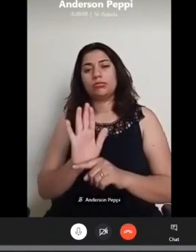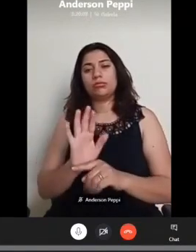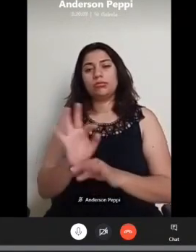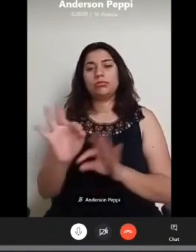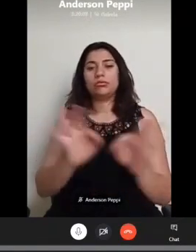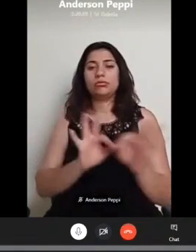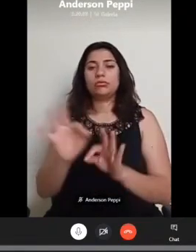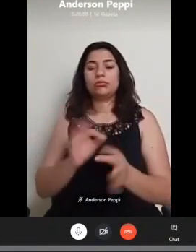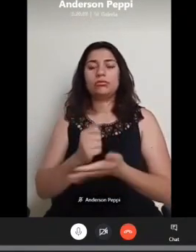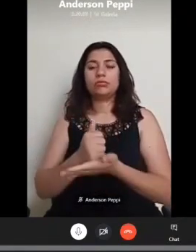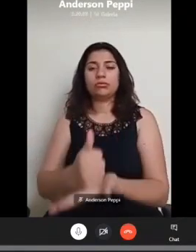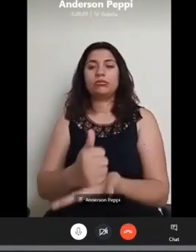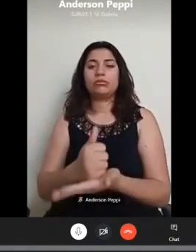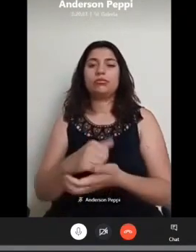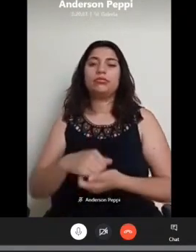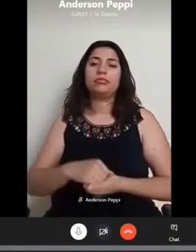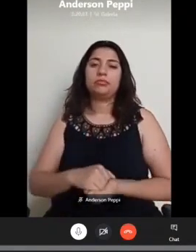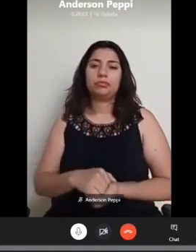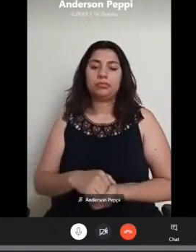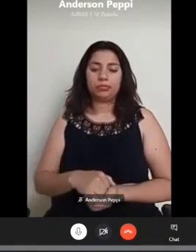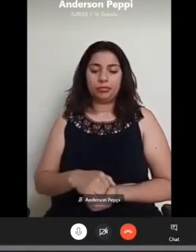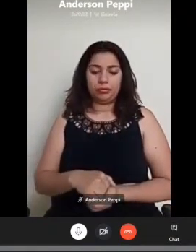Confere? Perfeito?